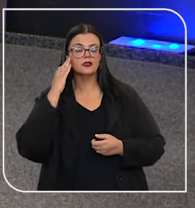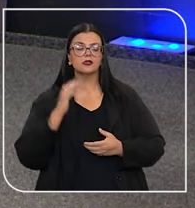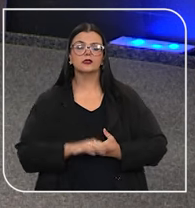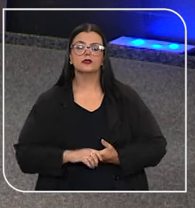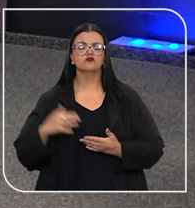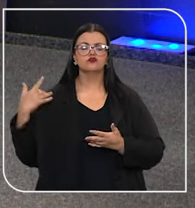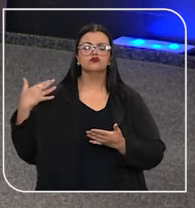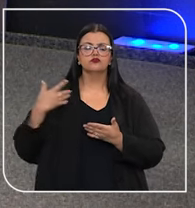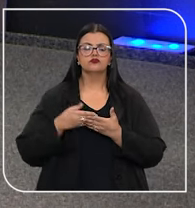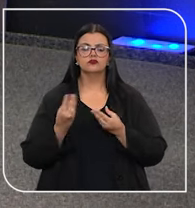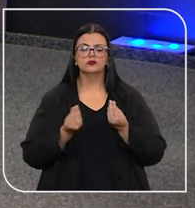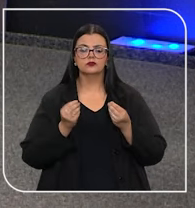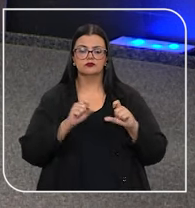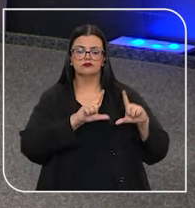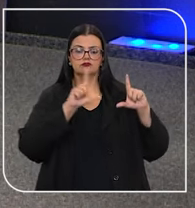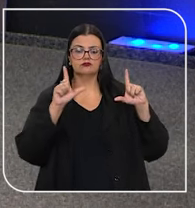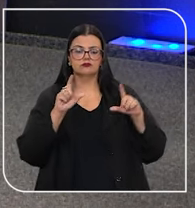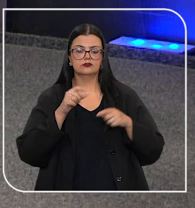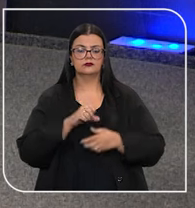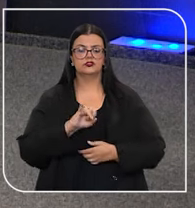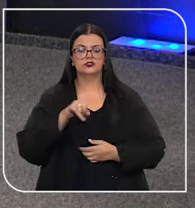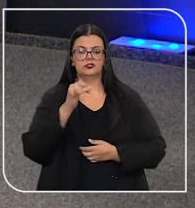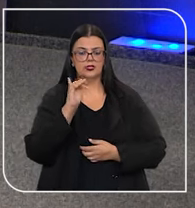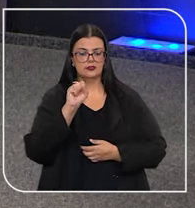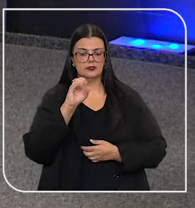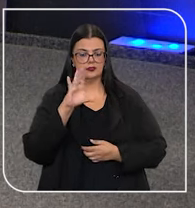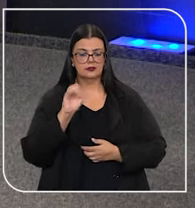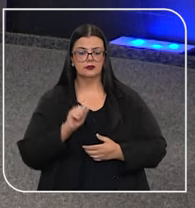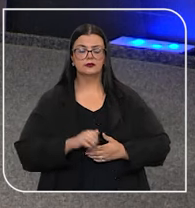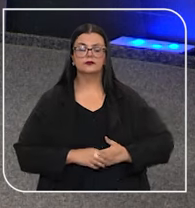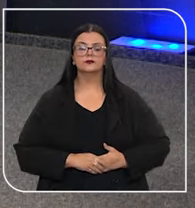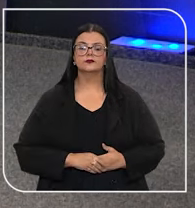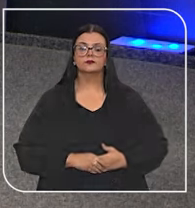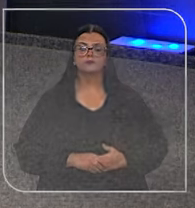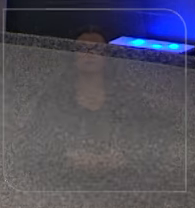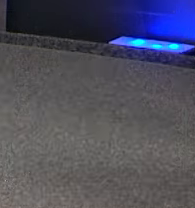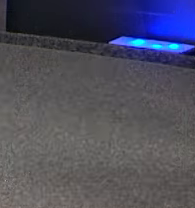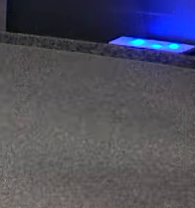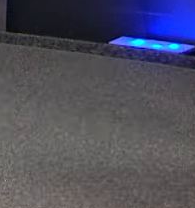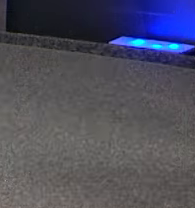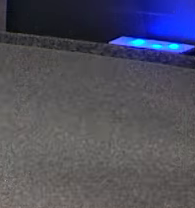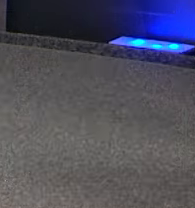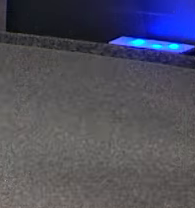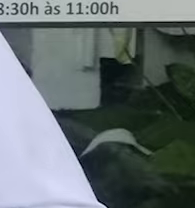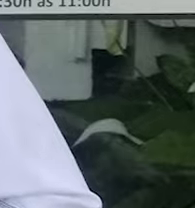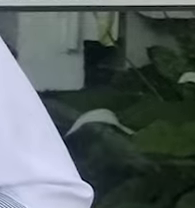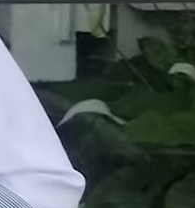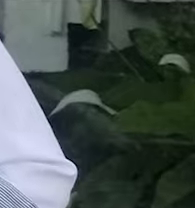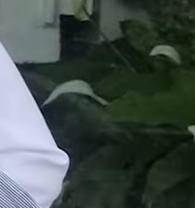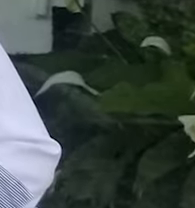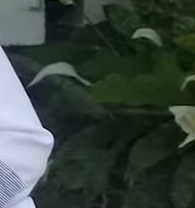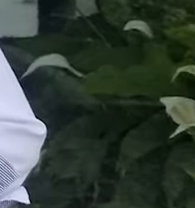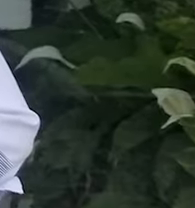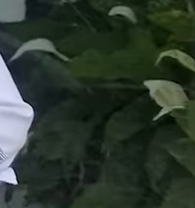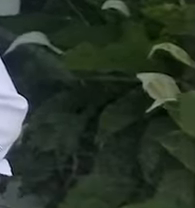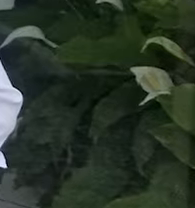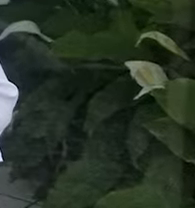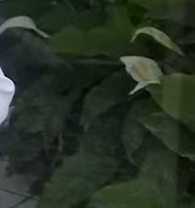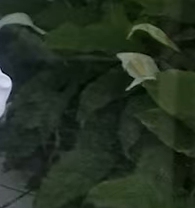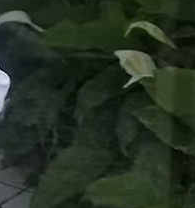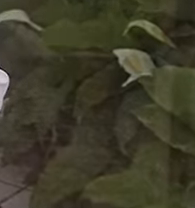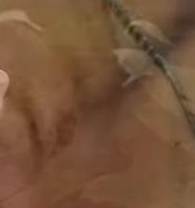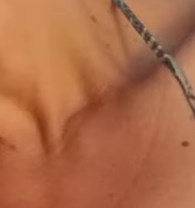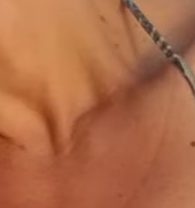essa história na reportagem especial de cro Sheila e Simone sempre quiseram ter um filho